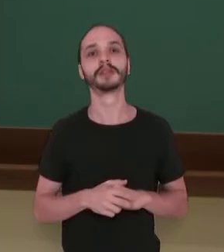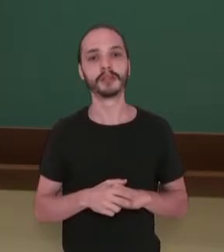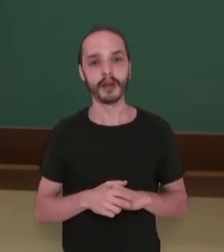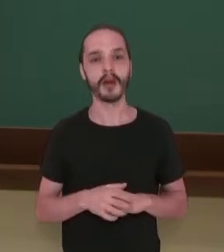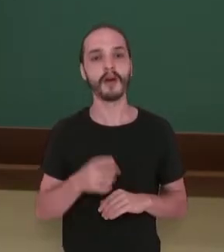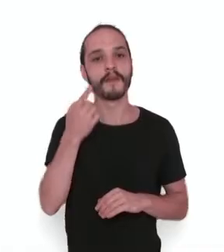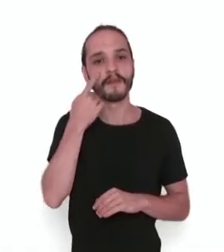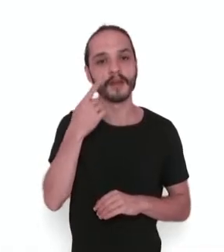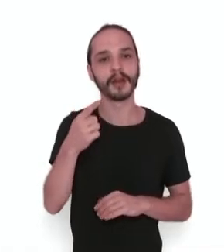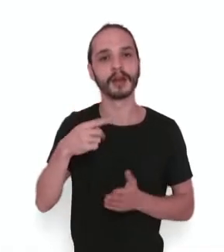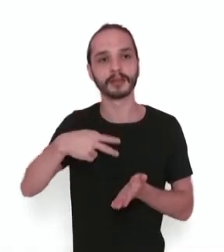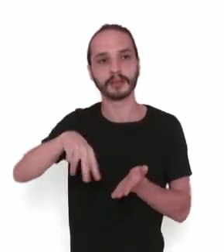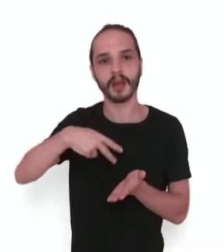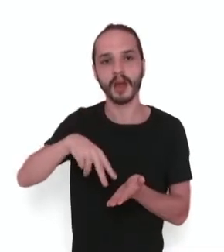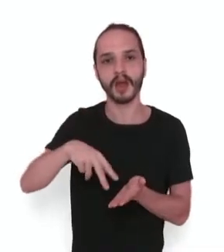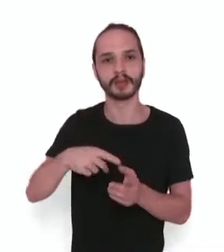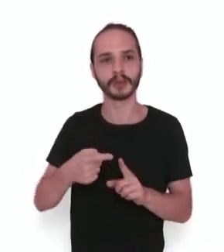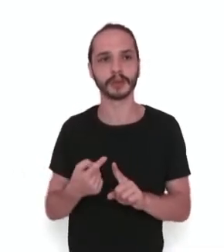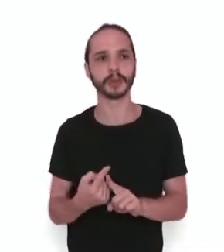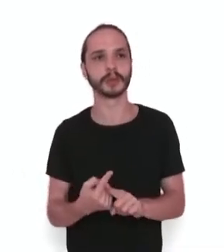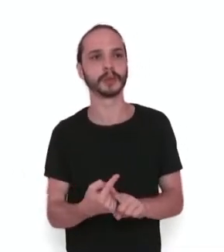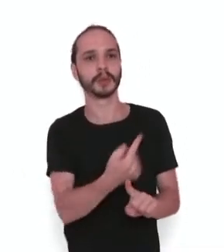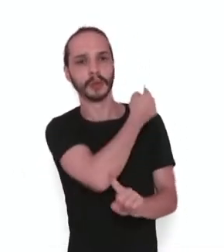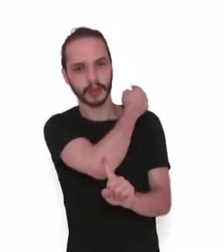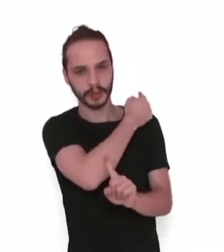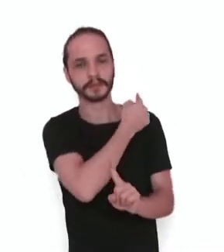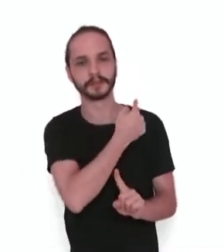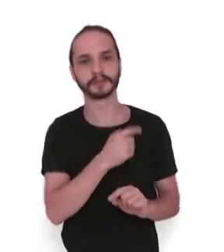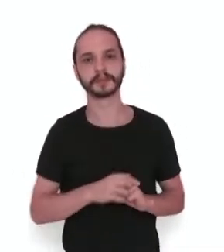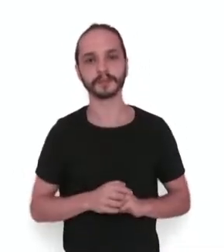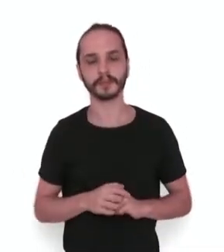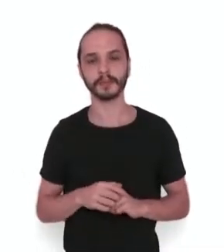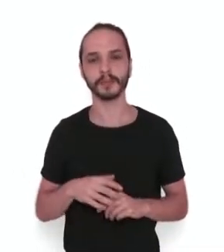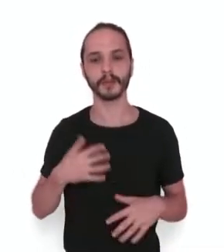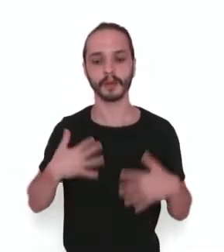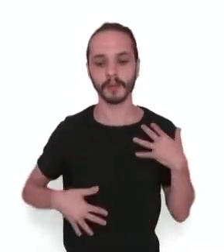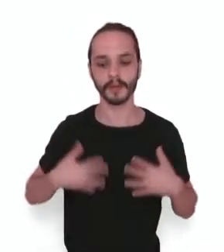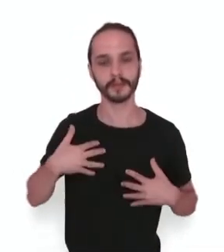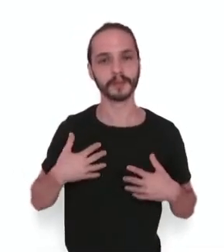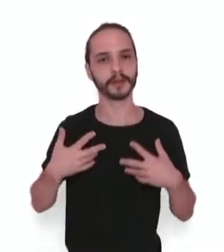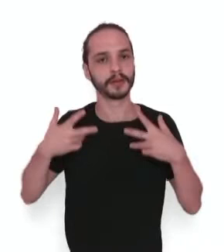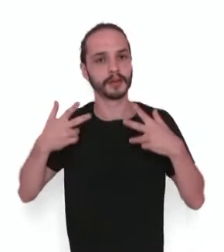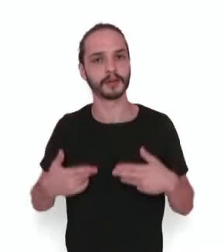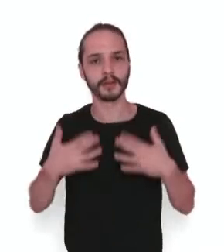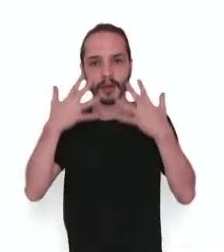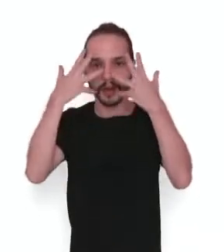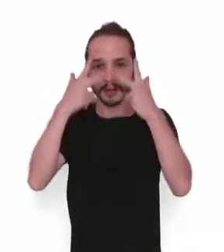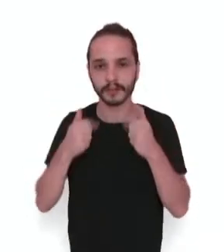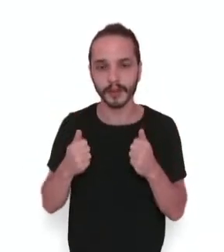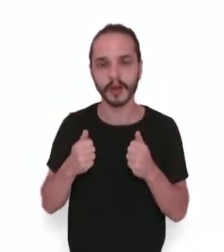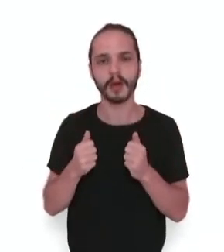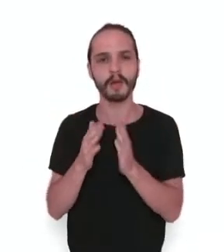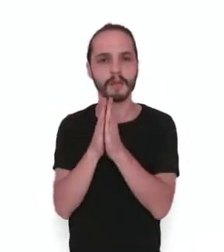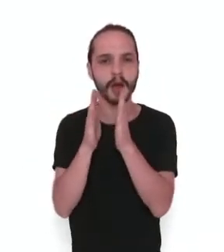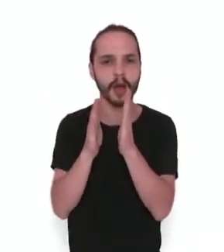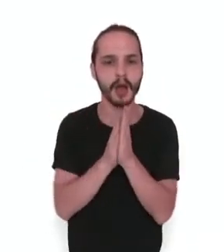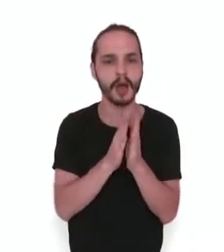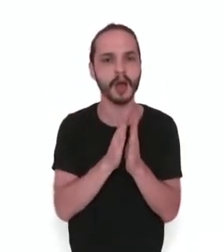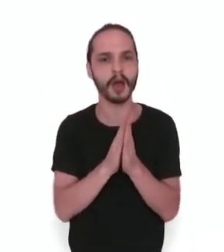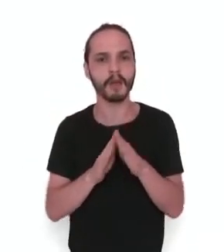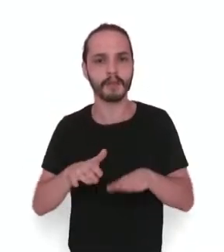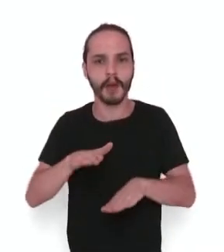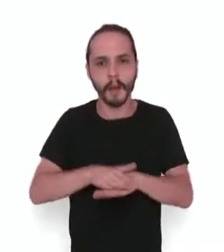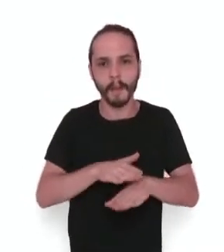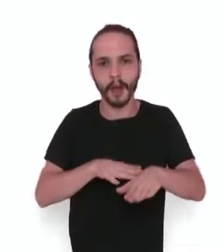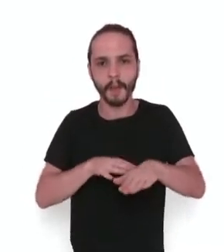dança primitiva, né? Os movimentos se assemelhavam aos dos animais. Eles batiam palmas e pés,